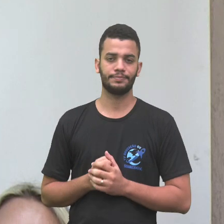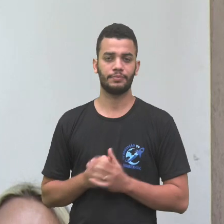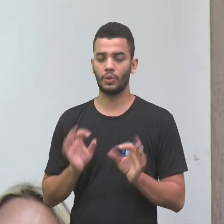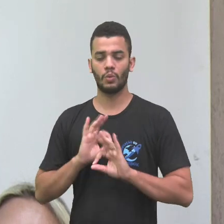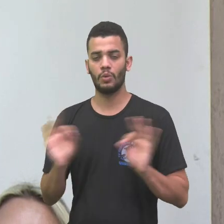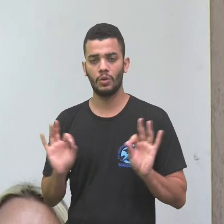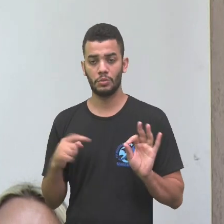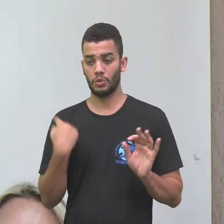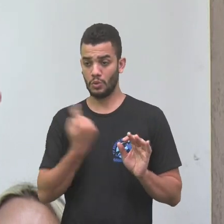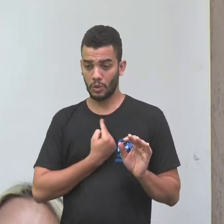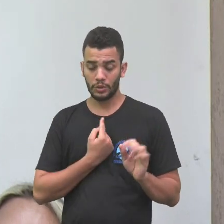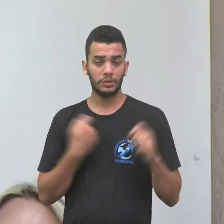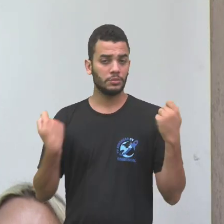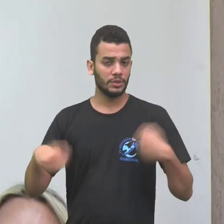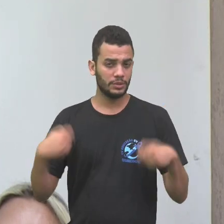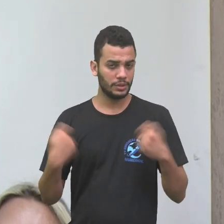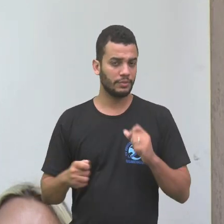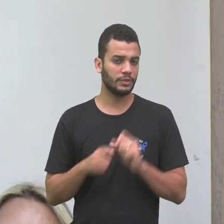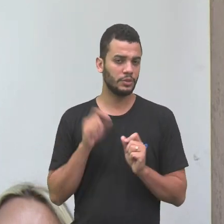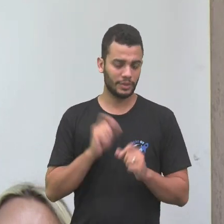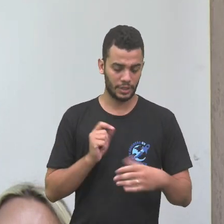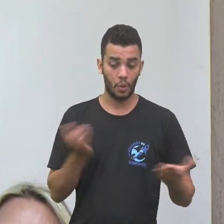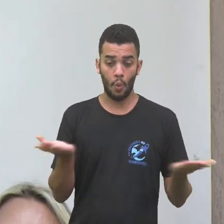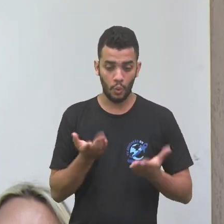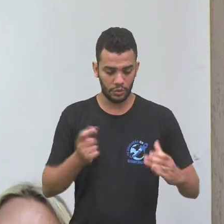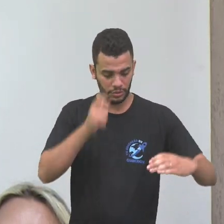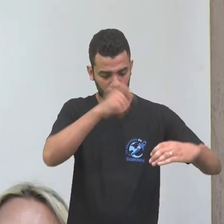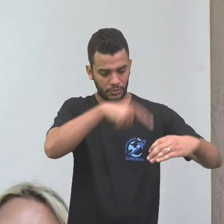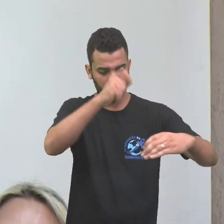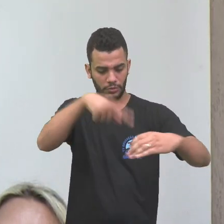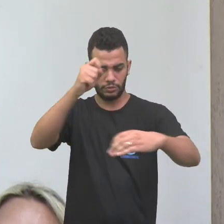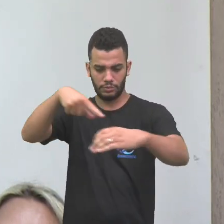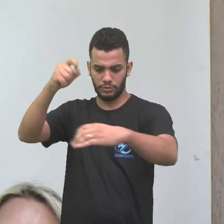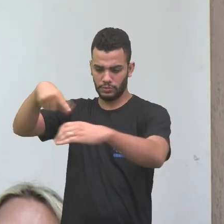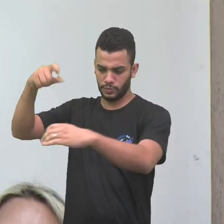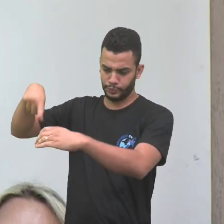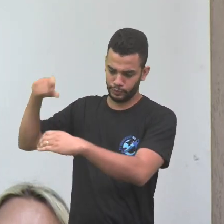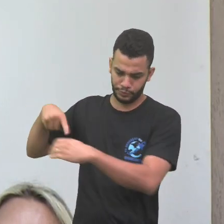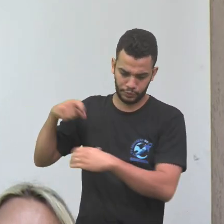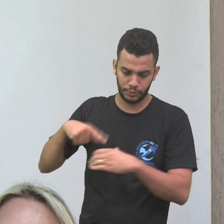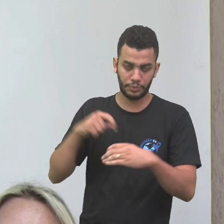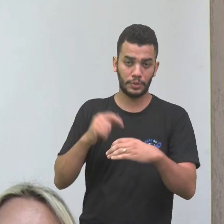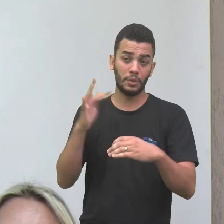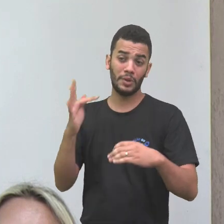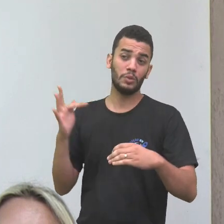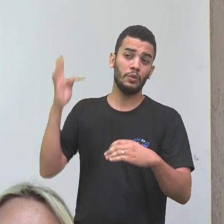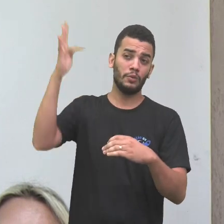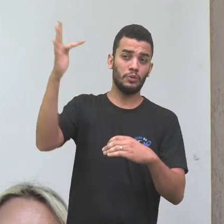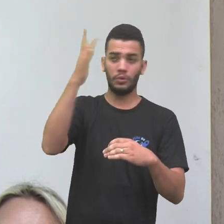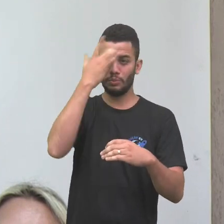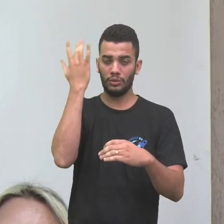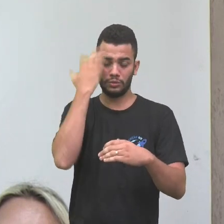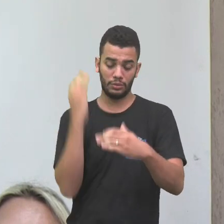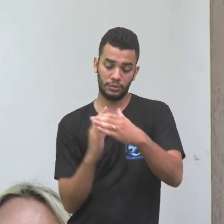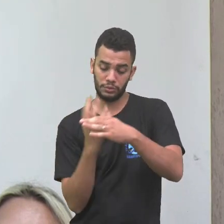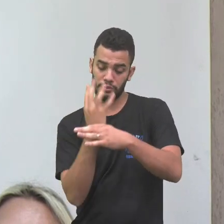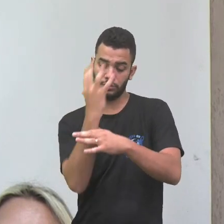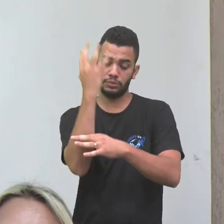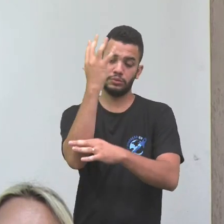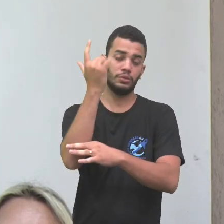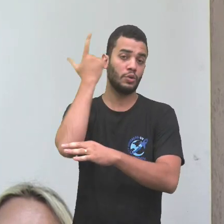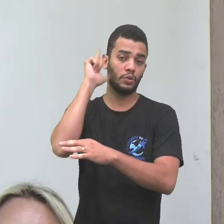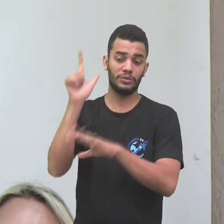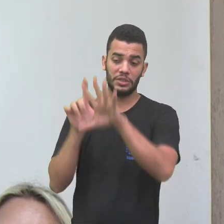e alguém vai colher na frente, não é preocupar com o momento, né? Então, às vezes, isso os políticos não interessam, porque não